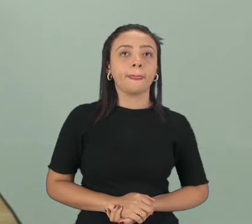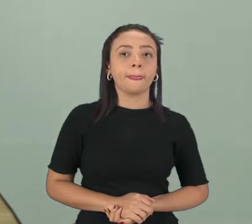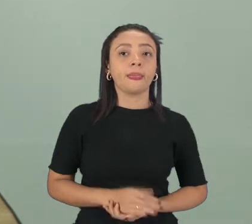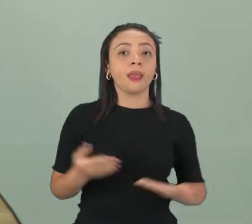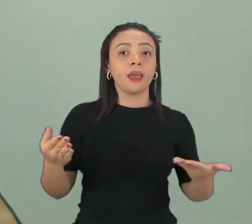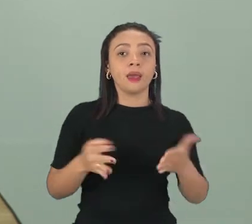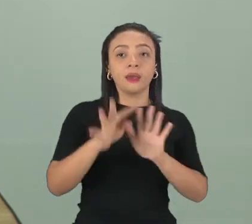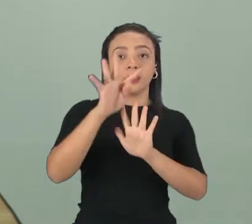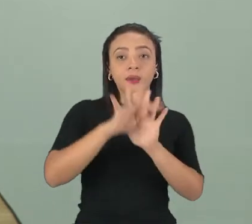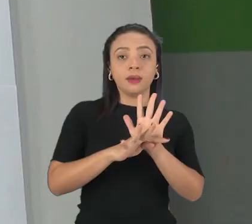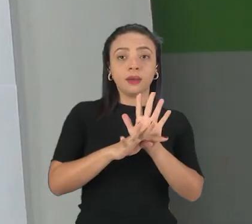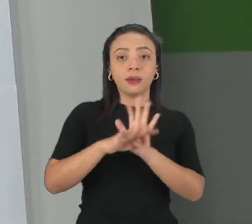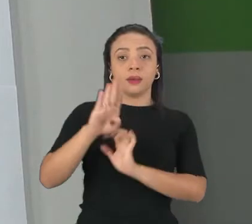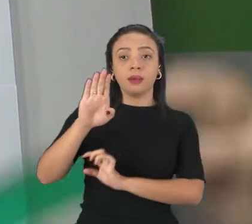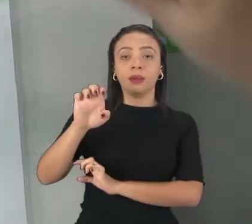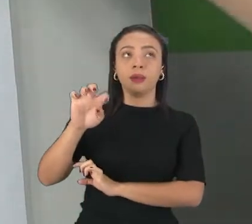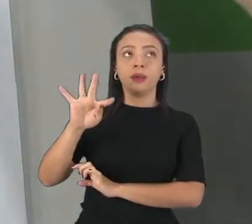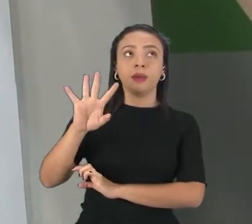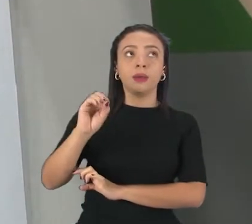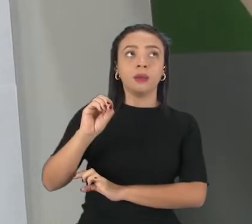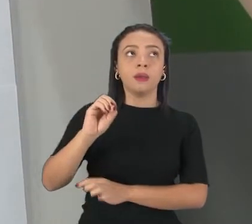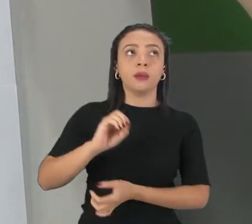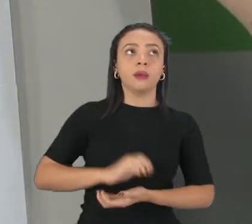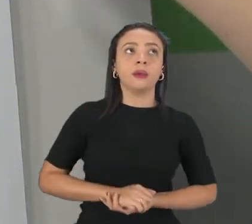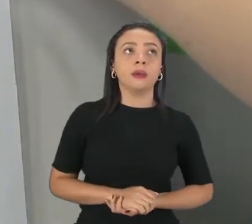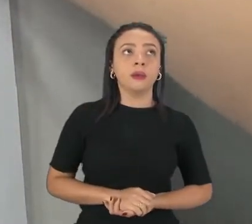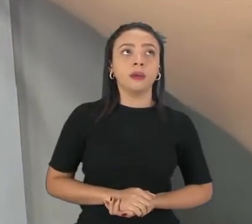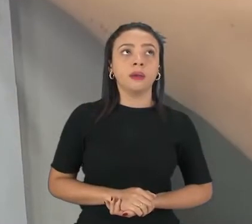Agora o texto de Beto. Vamos lá.